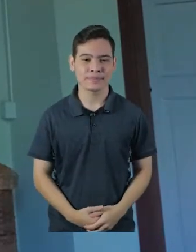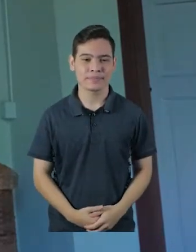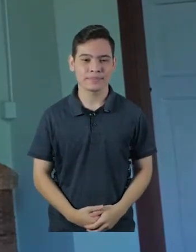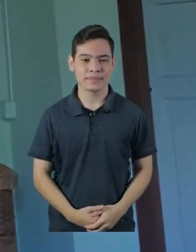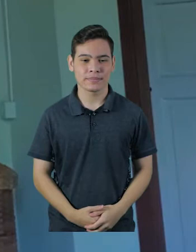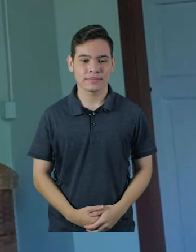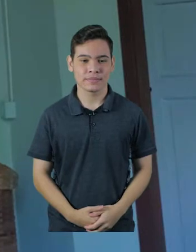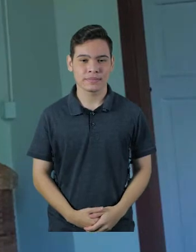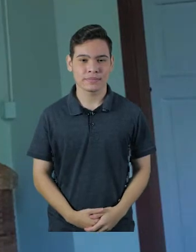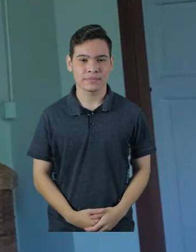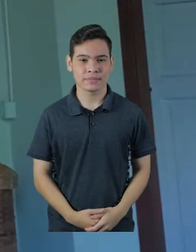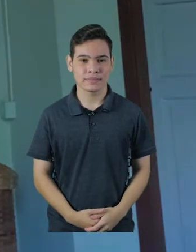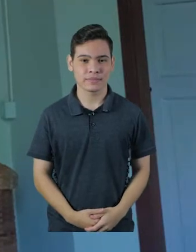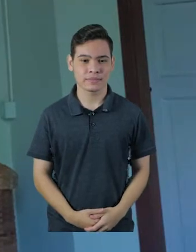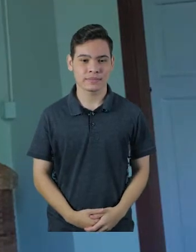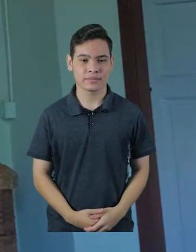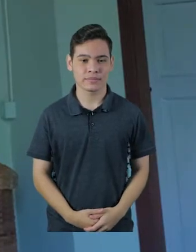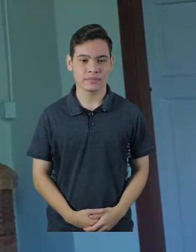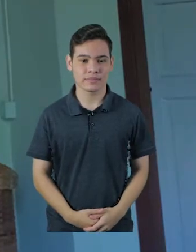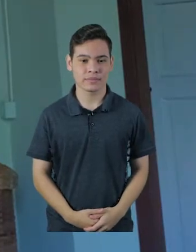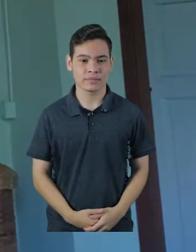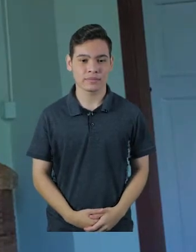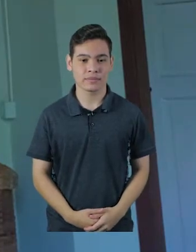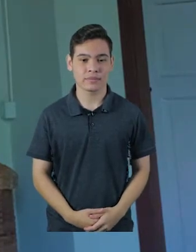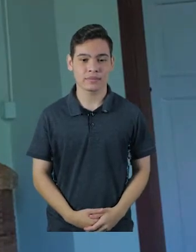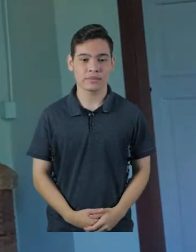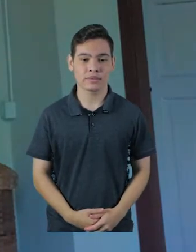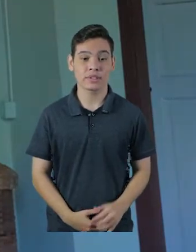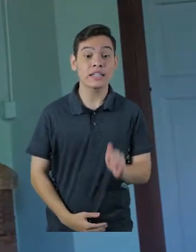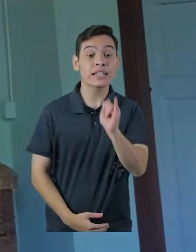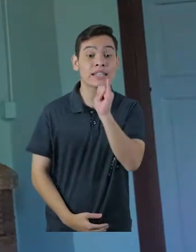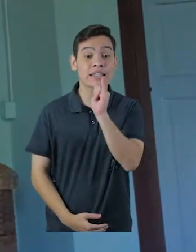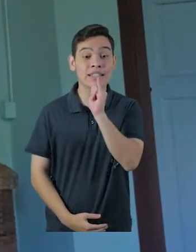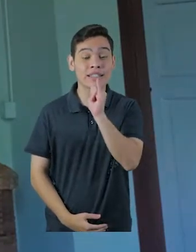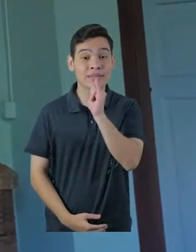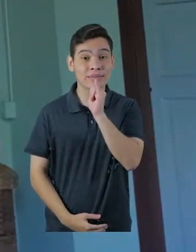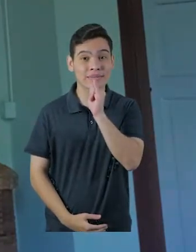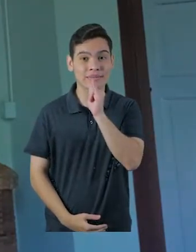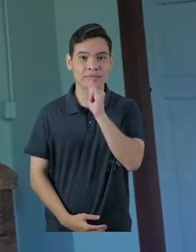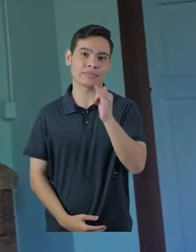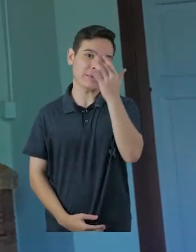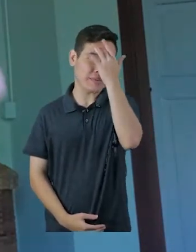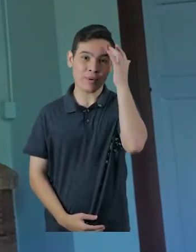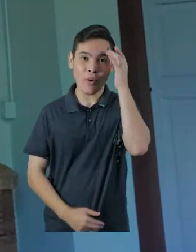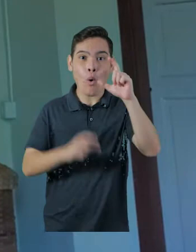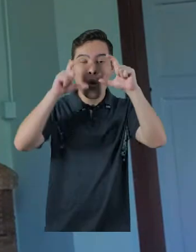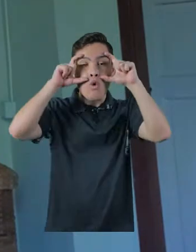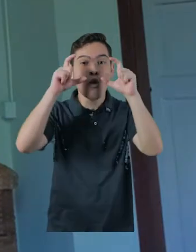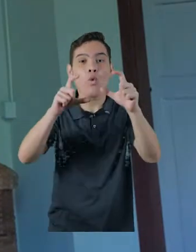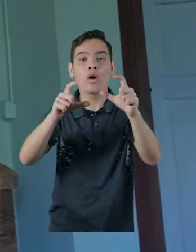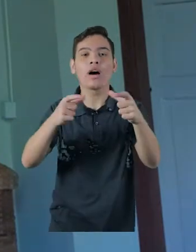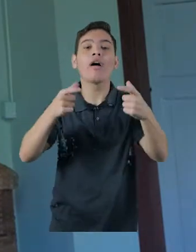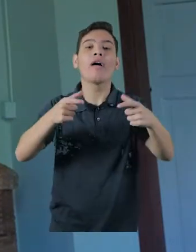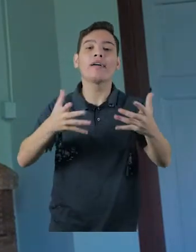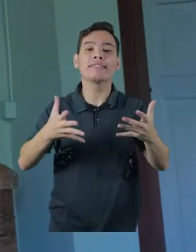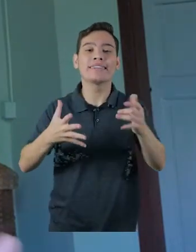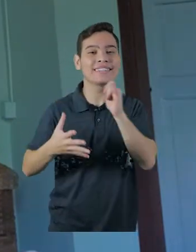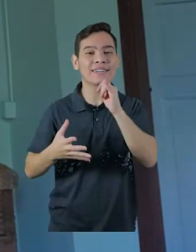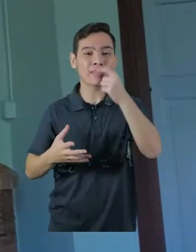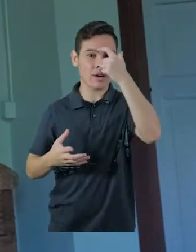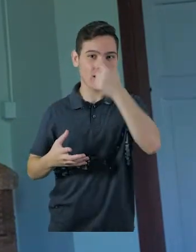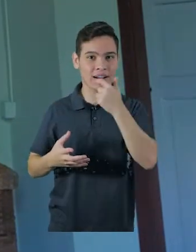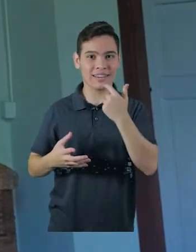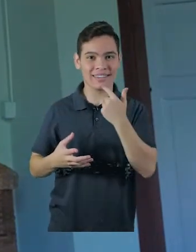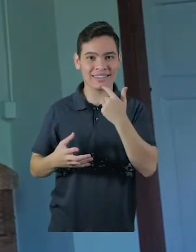de uma consciência das costas e da coluna, né? Tendo em vista que a gente sempre se define tanto pela frente